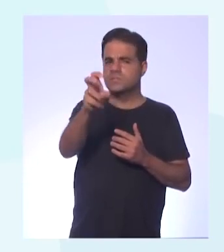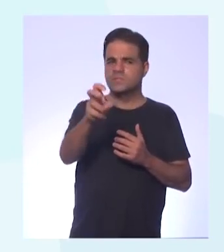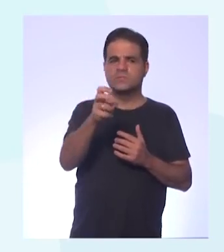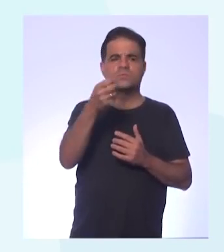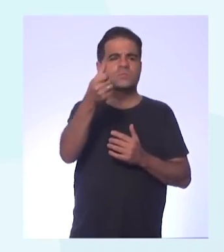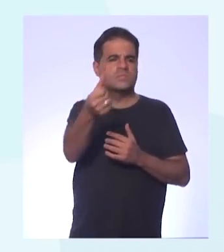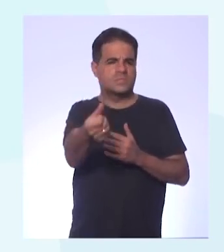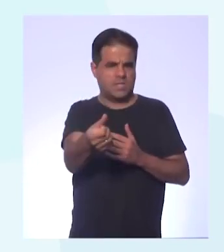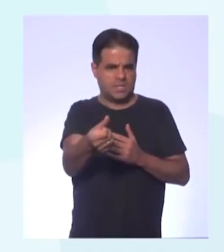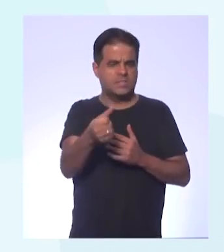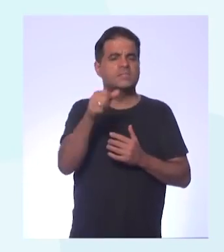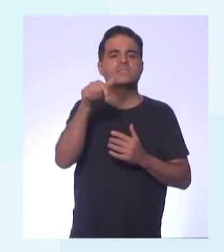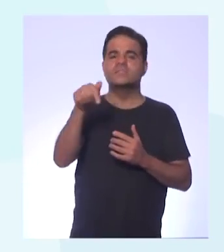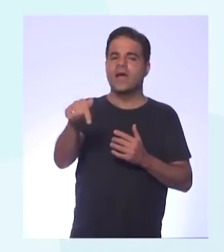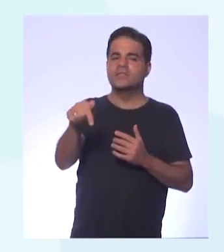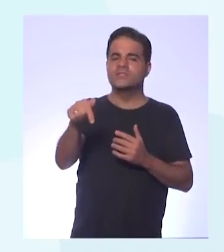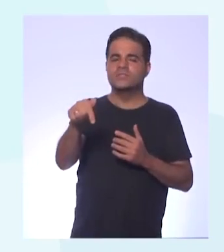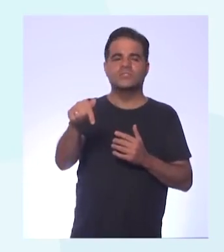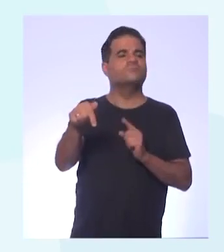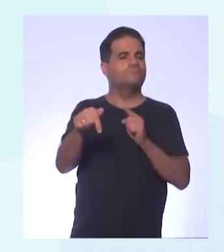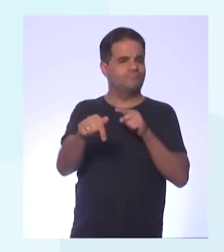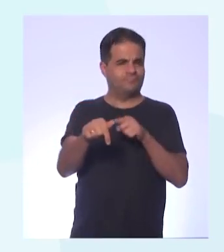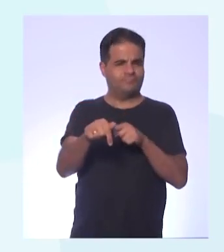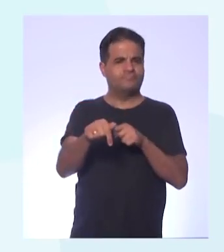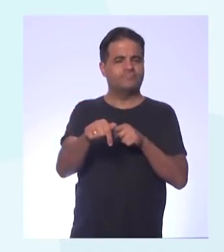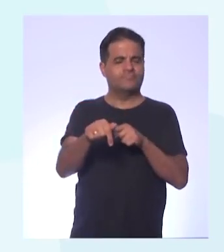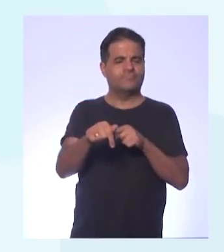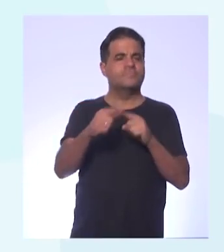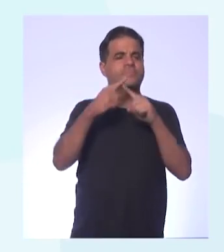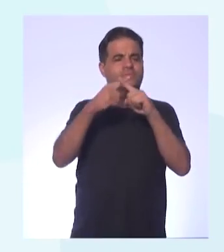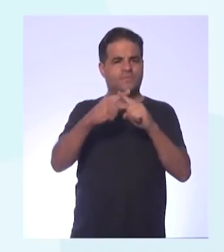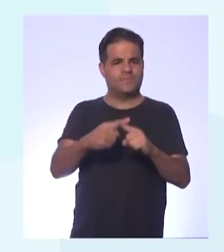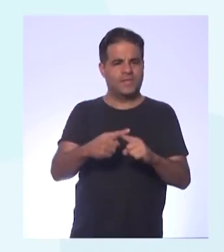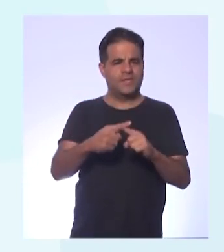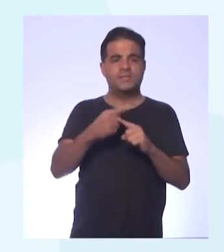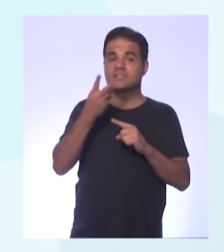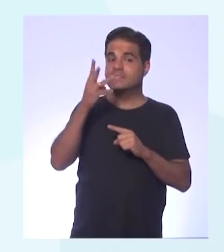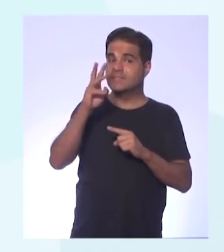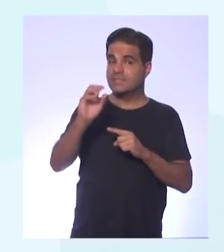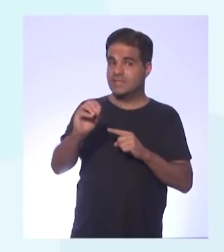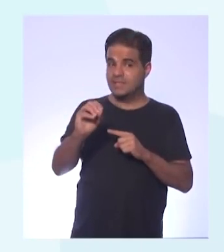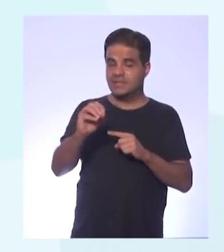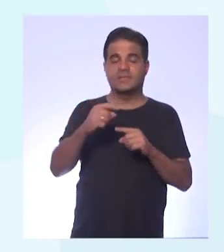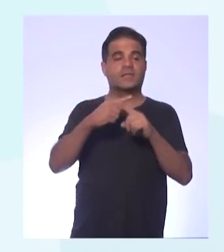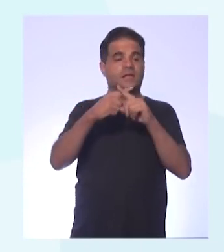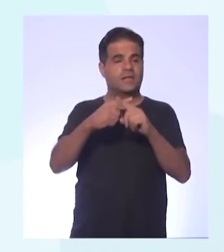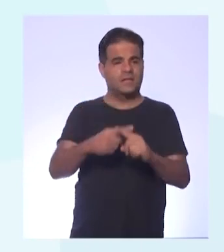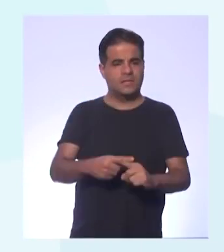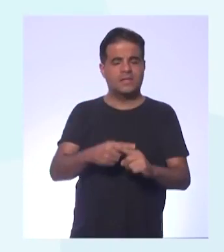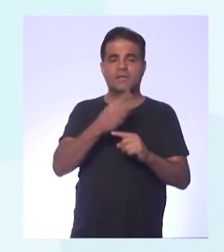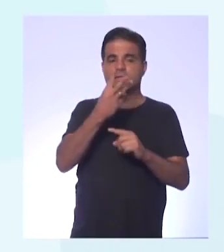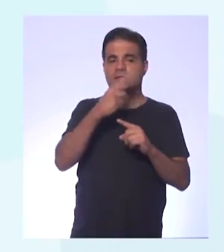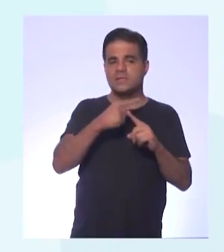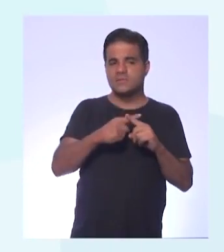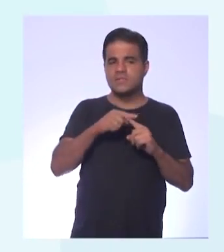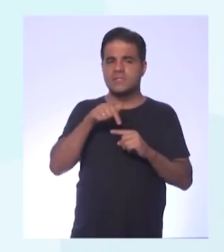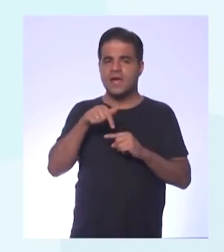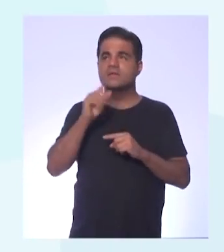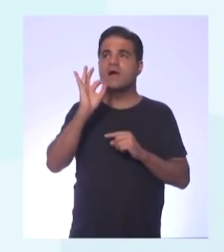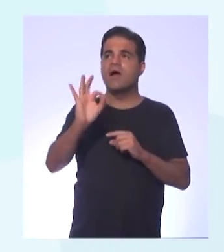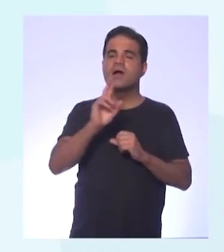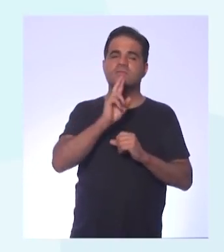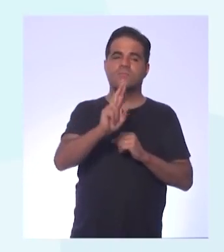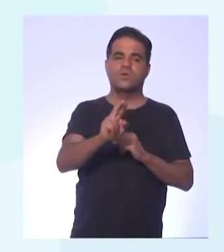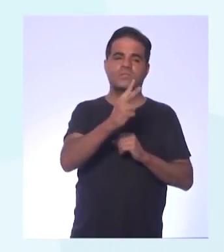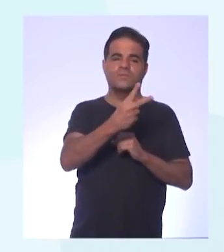5, 6, 7. 7 vezes 30. Tabuada do 3 vezes 7, 21. Então,